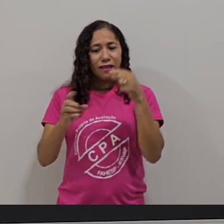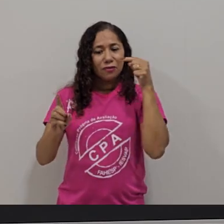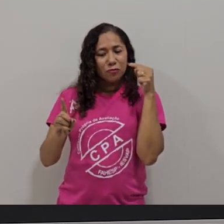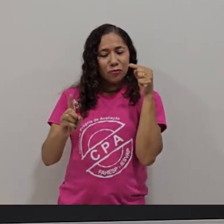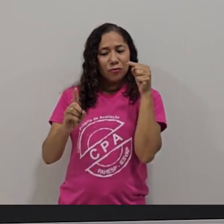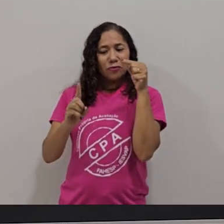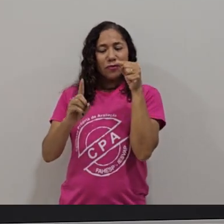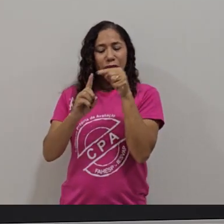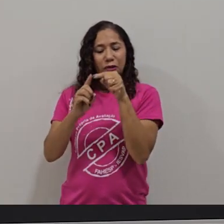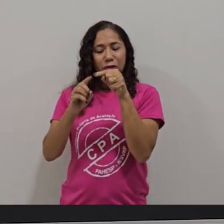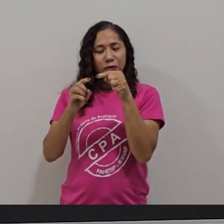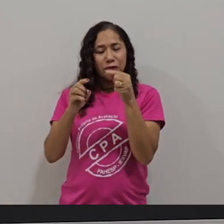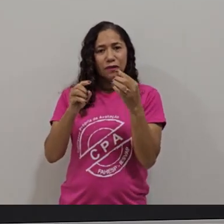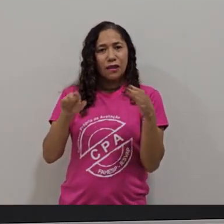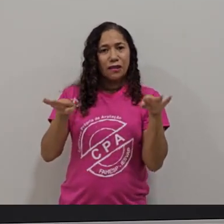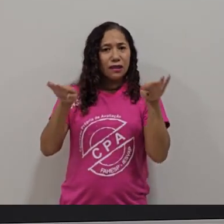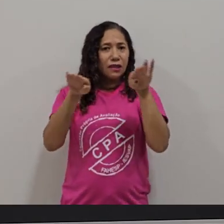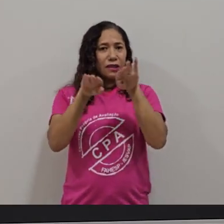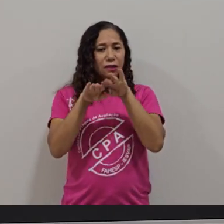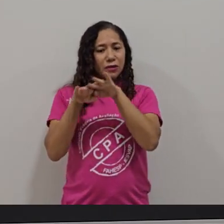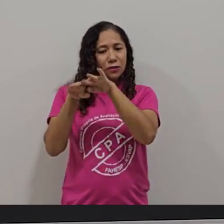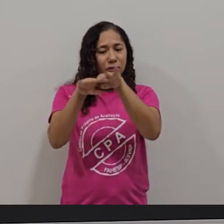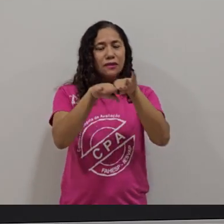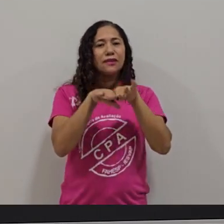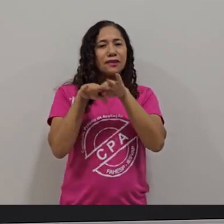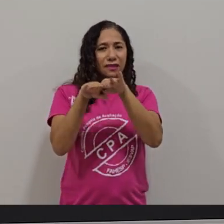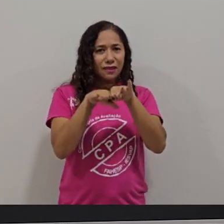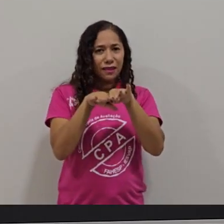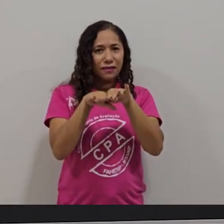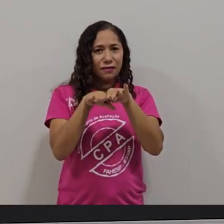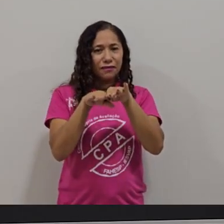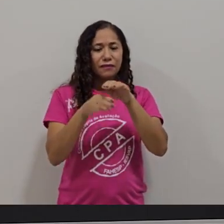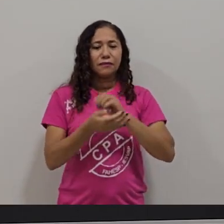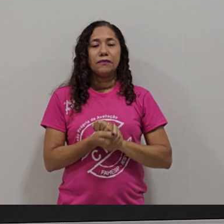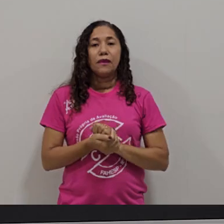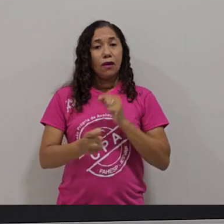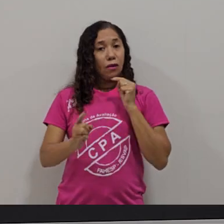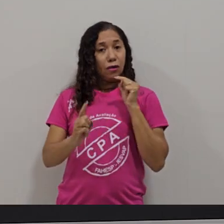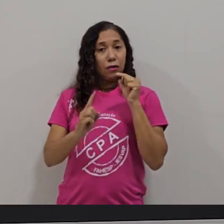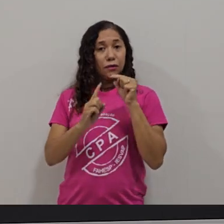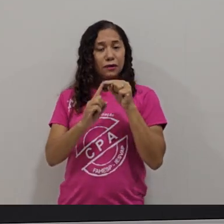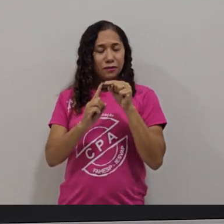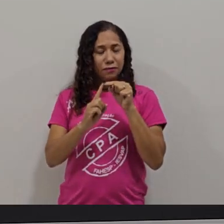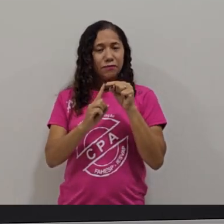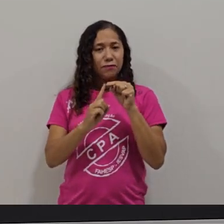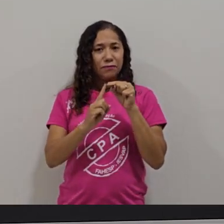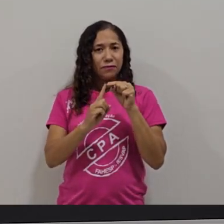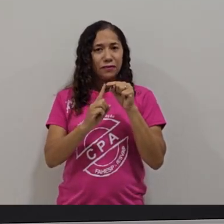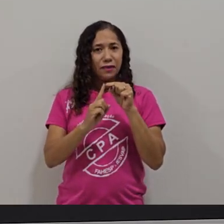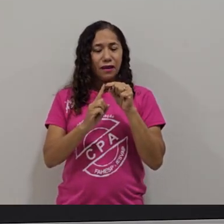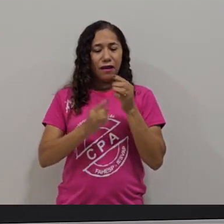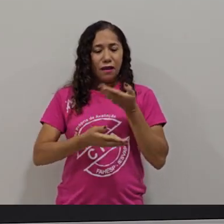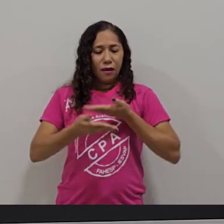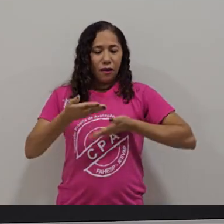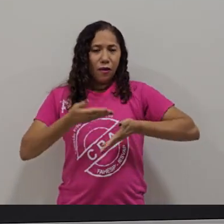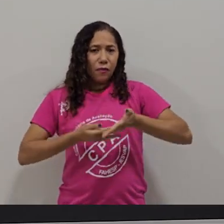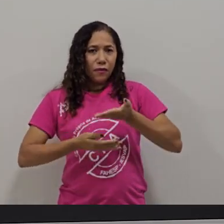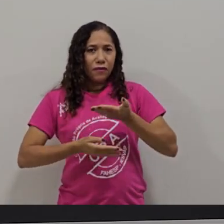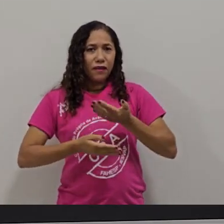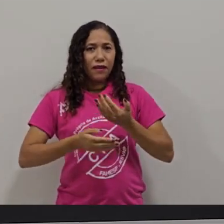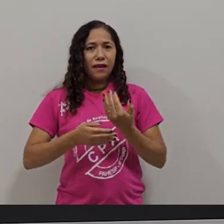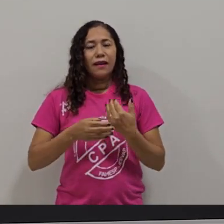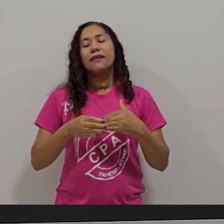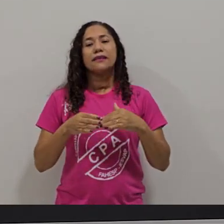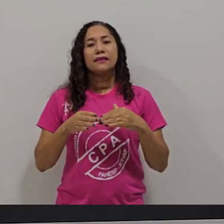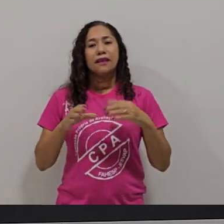tão almejada inclusão. Então o projeto inicialmente, assim, seu principal objetivo é realmente promover essa inclusão